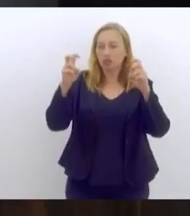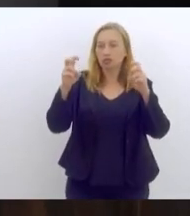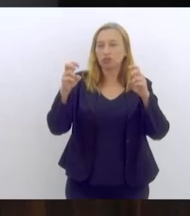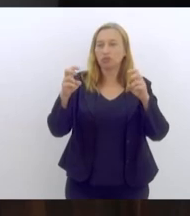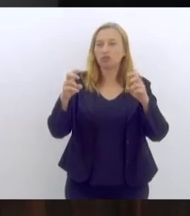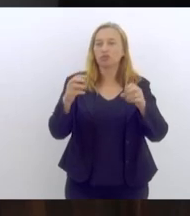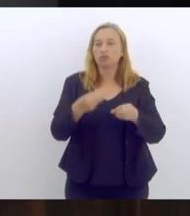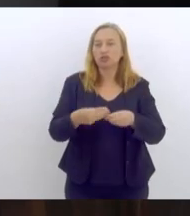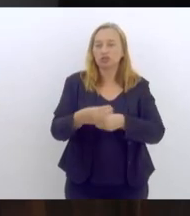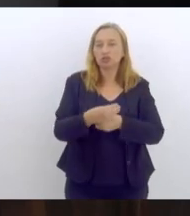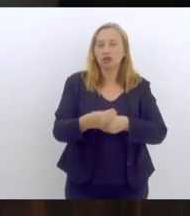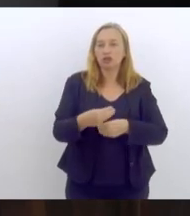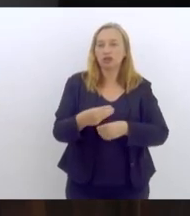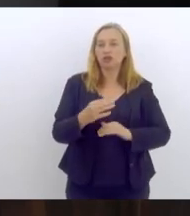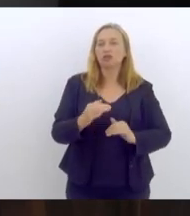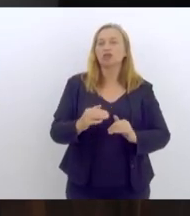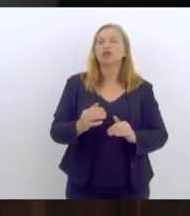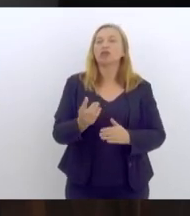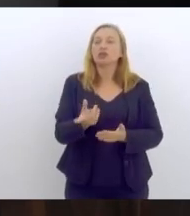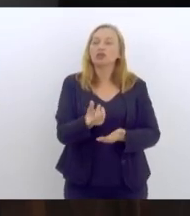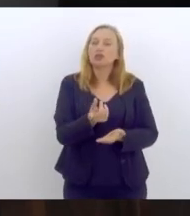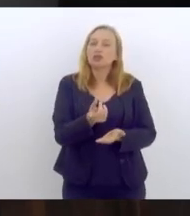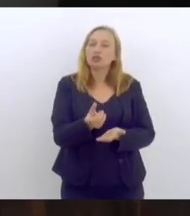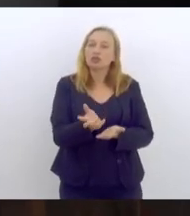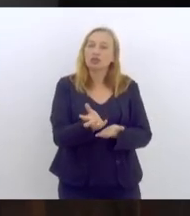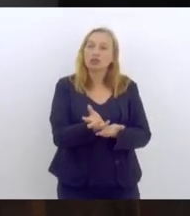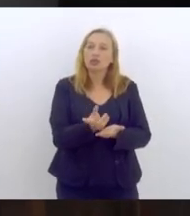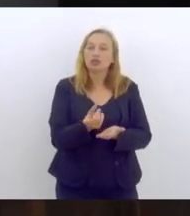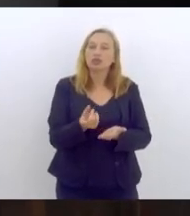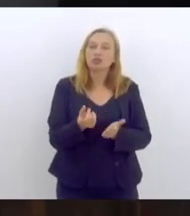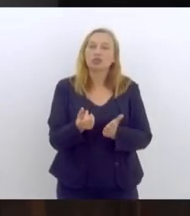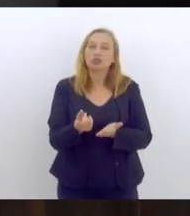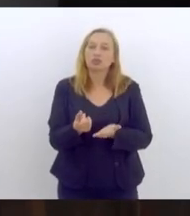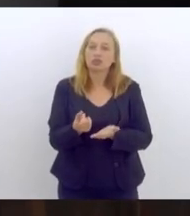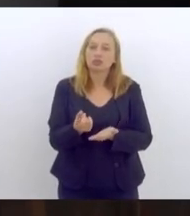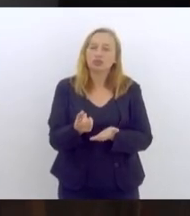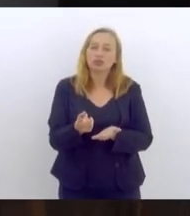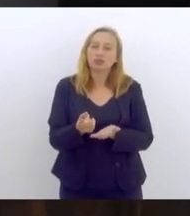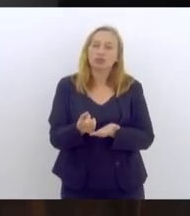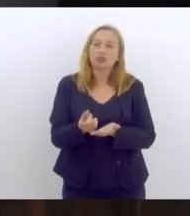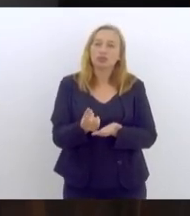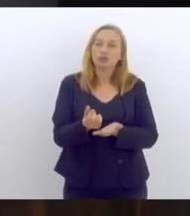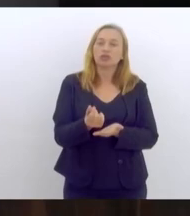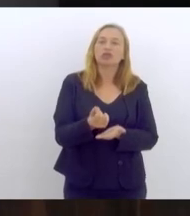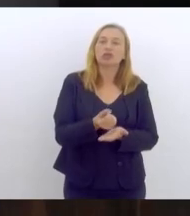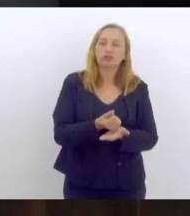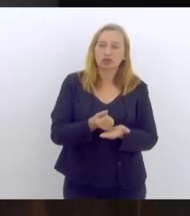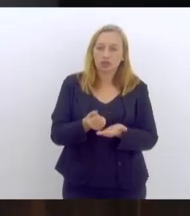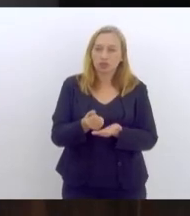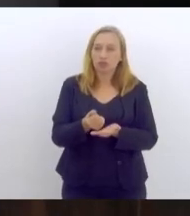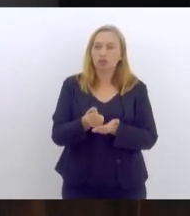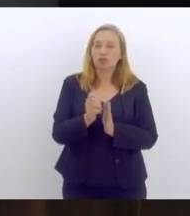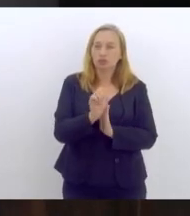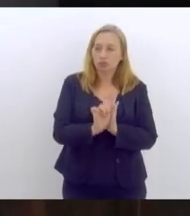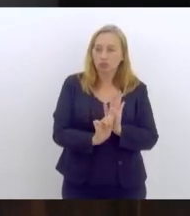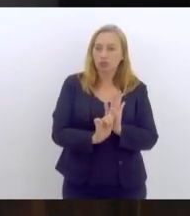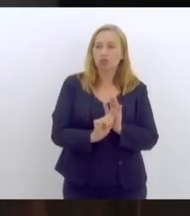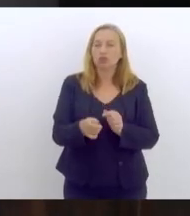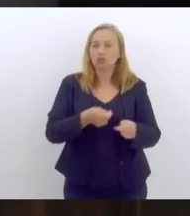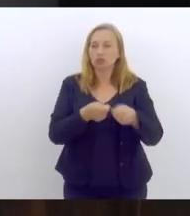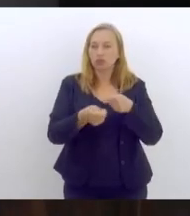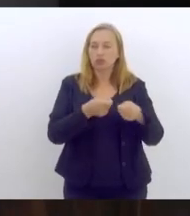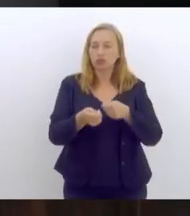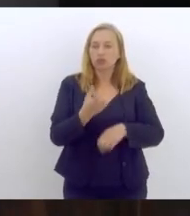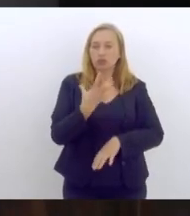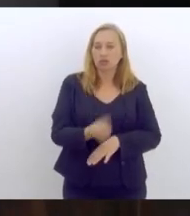Regional, favorável. E de Orçamento, Finanças e Fiscalização Financeira e Controle, favorável. Relatores, deputados Márcio